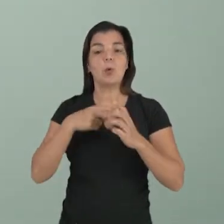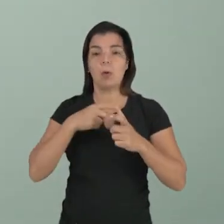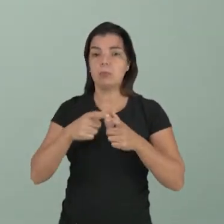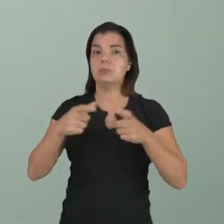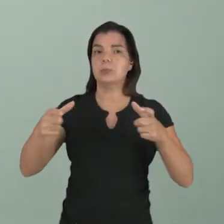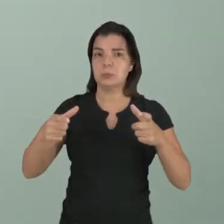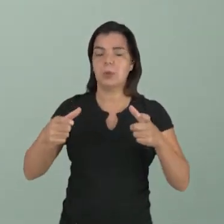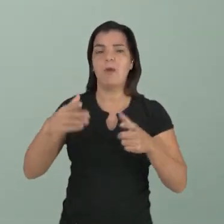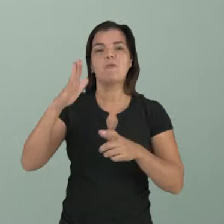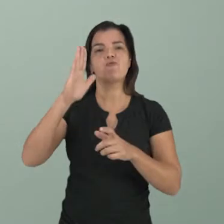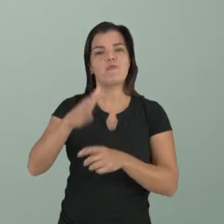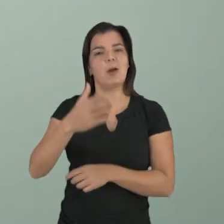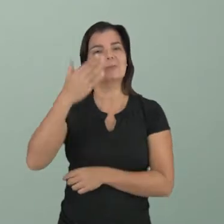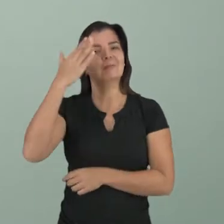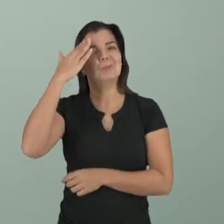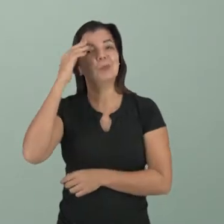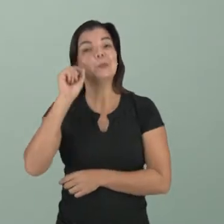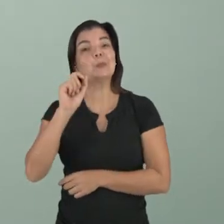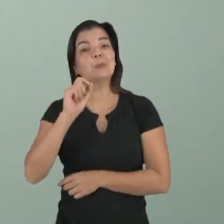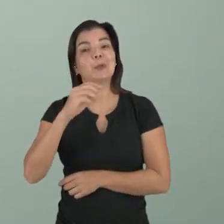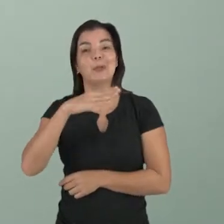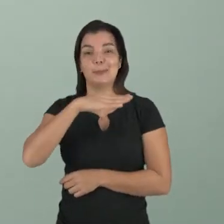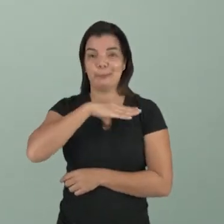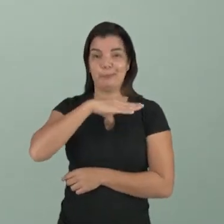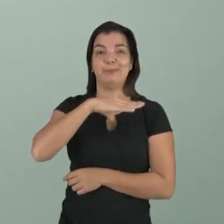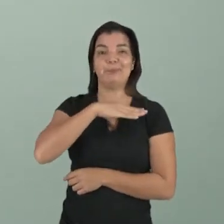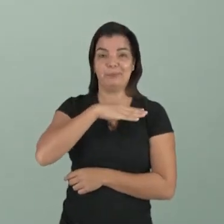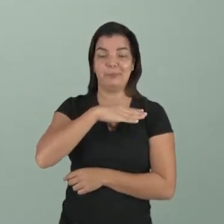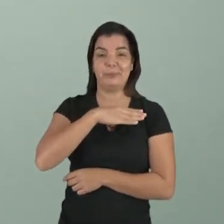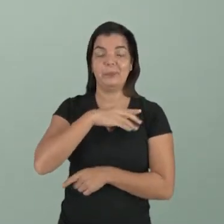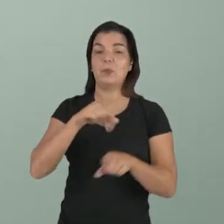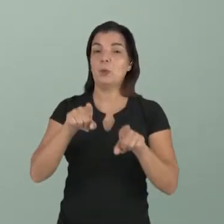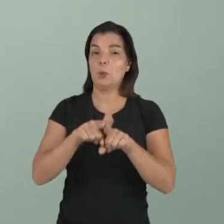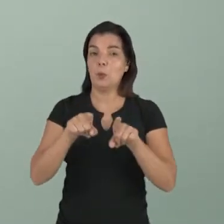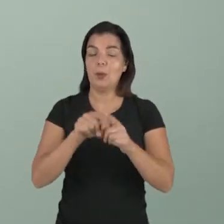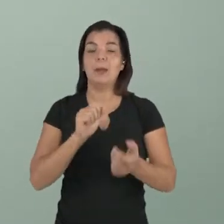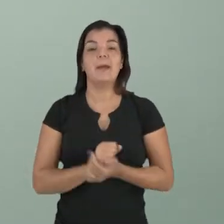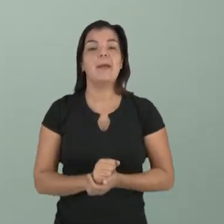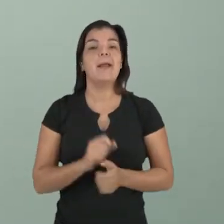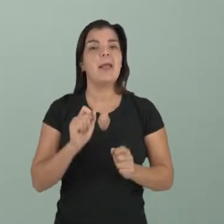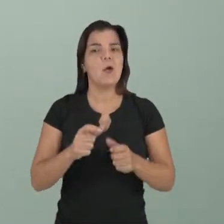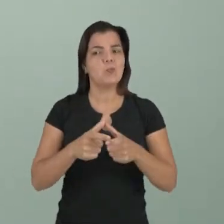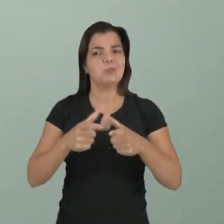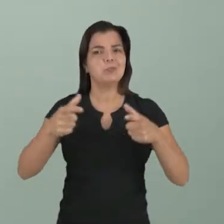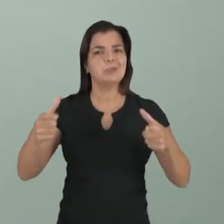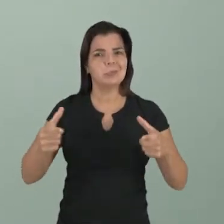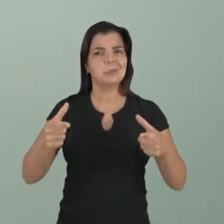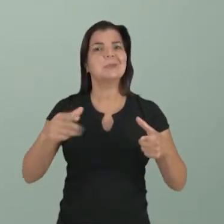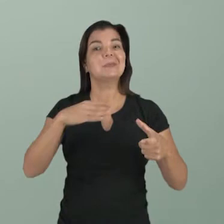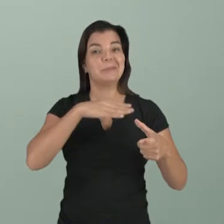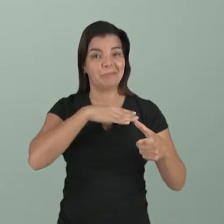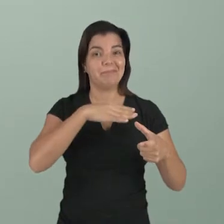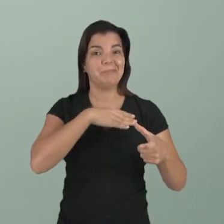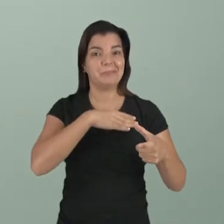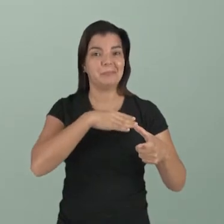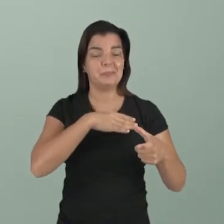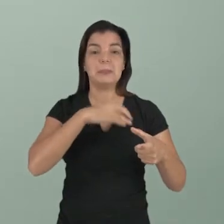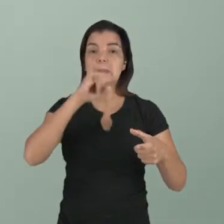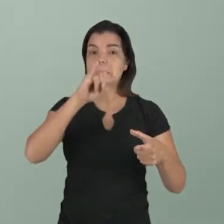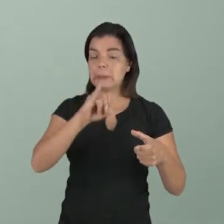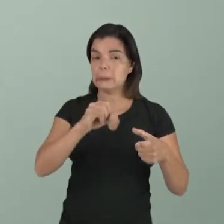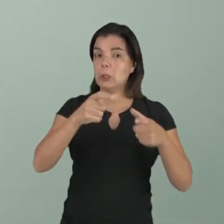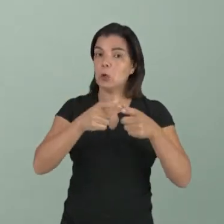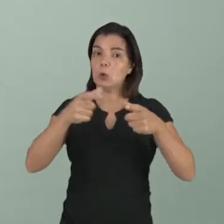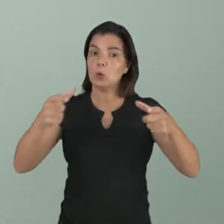Aí você já tem que ter aquela ideia, o que é urbanização, né? Aí você vai pensar, urbanização é o crescimento das cidades. Se eu estou falando